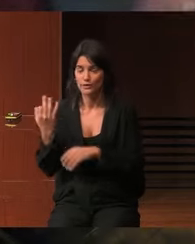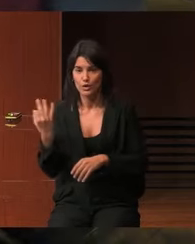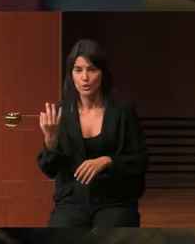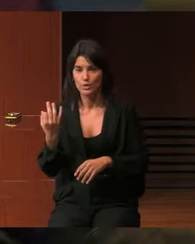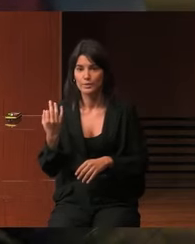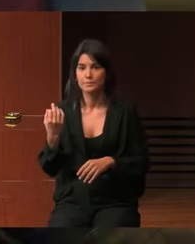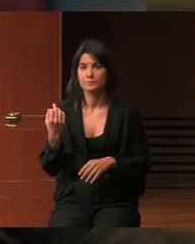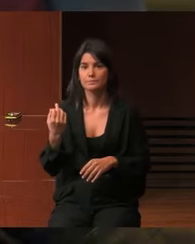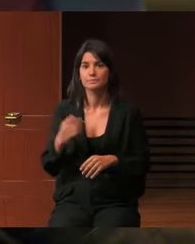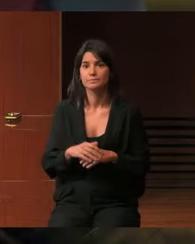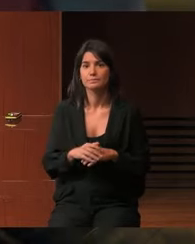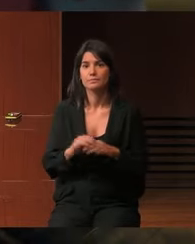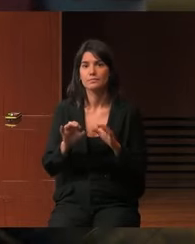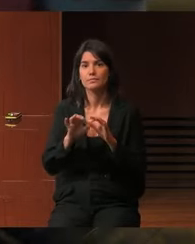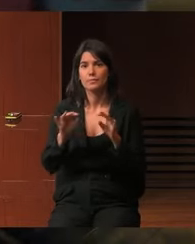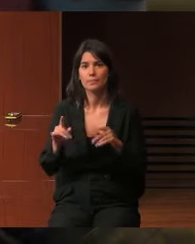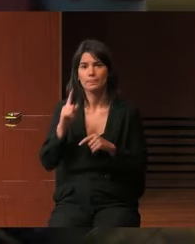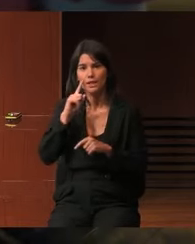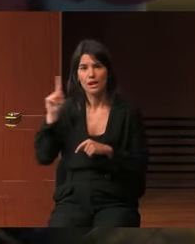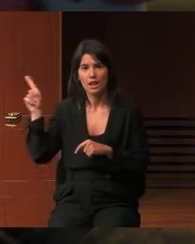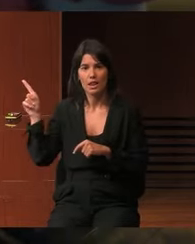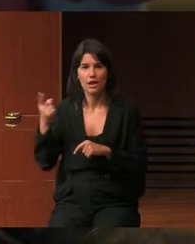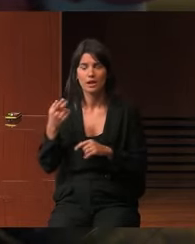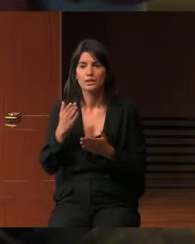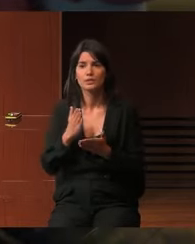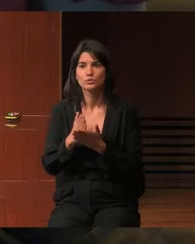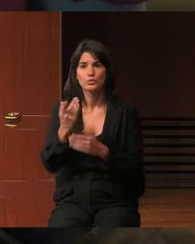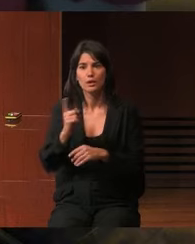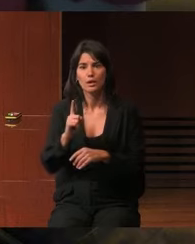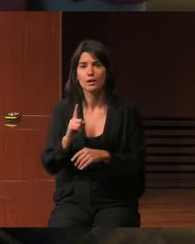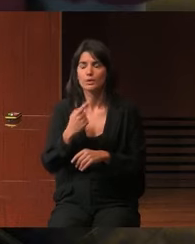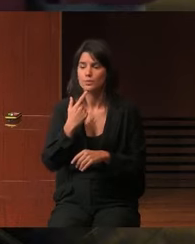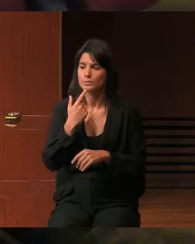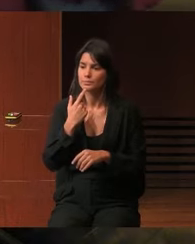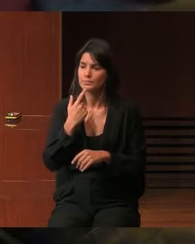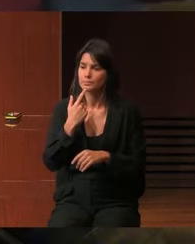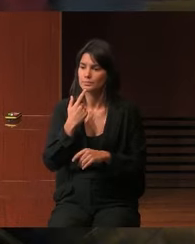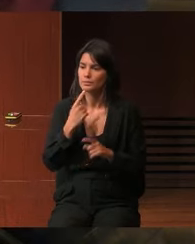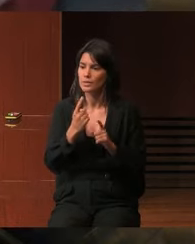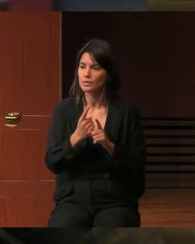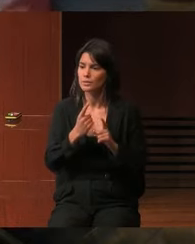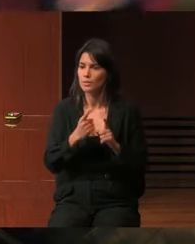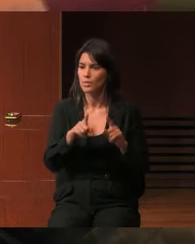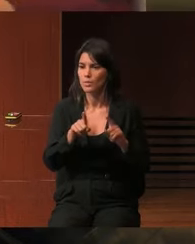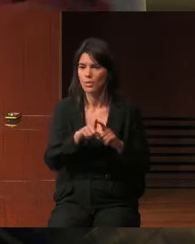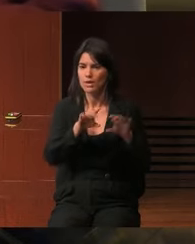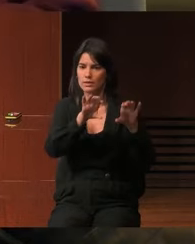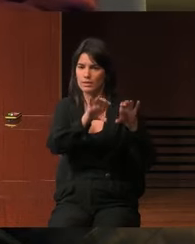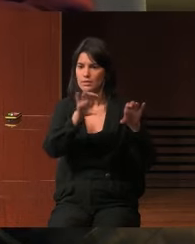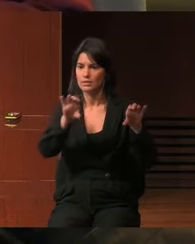não são assim como ali estavam, são muito ao lado umas das outras, não é?